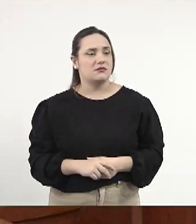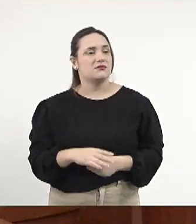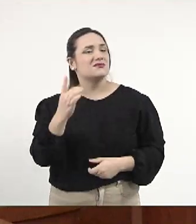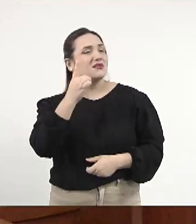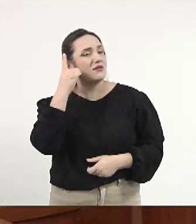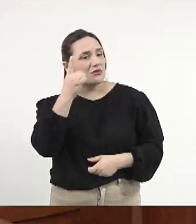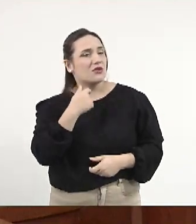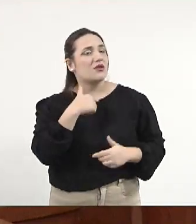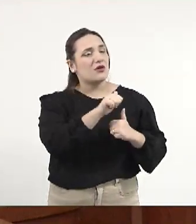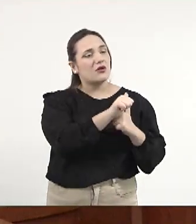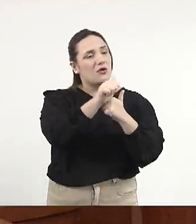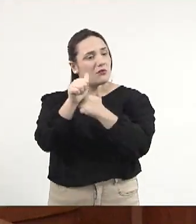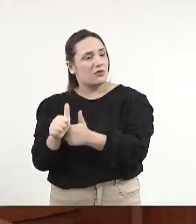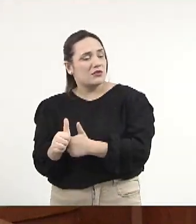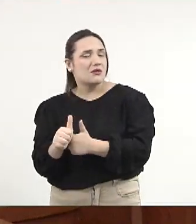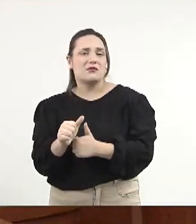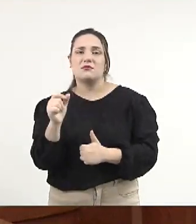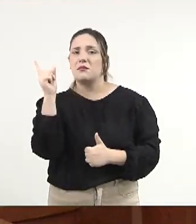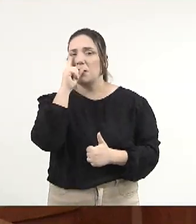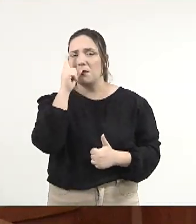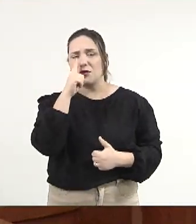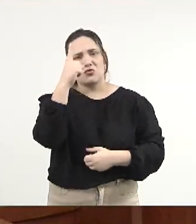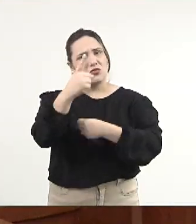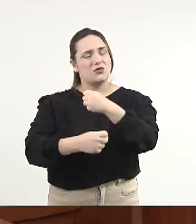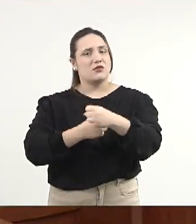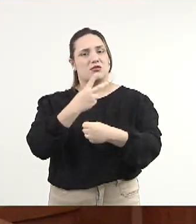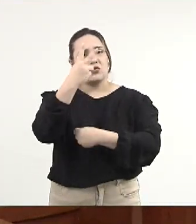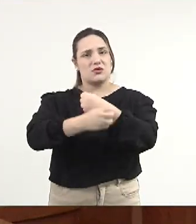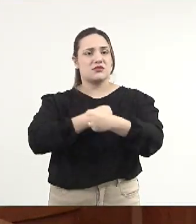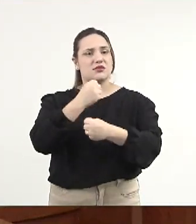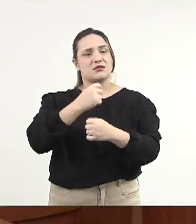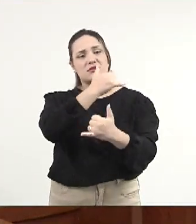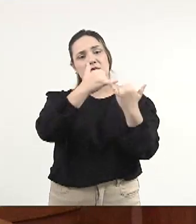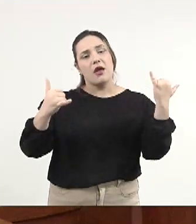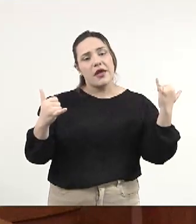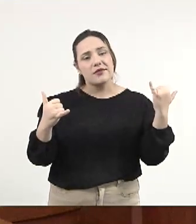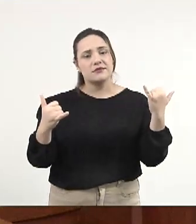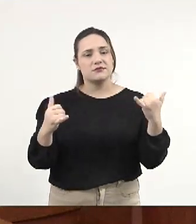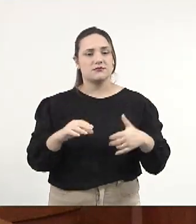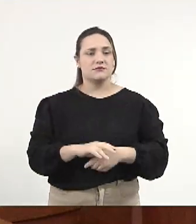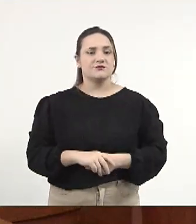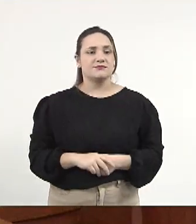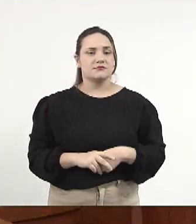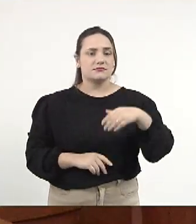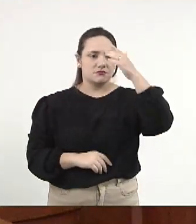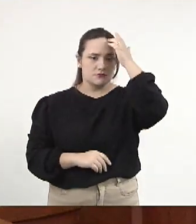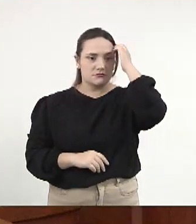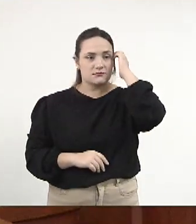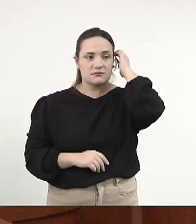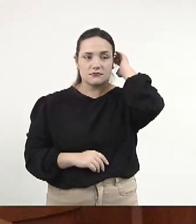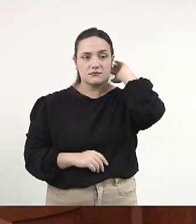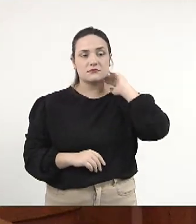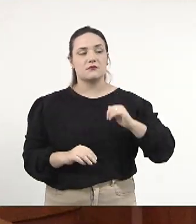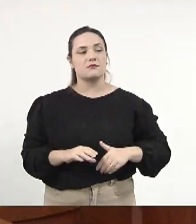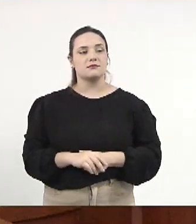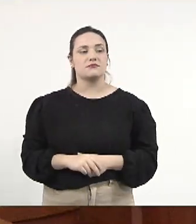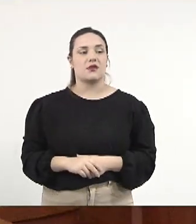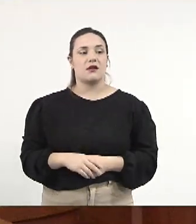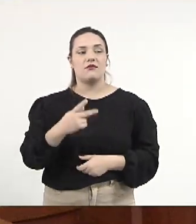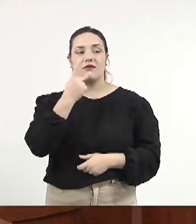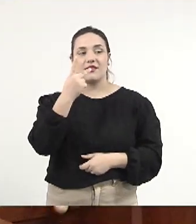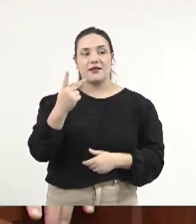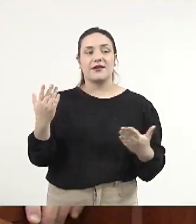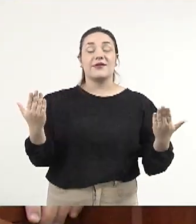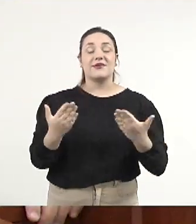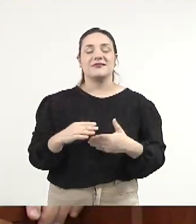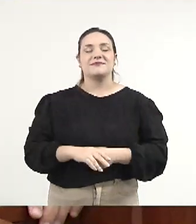deputado, eu acompanho essas mães há 2 anos e meio. 2 anos e meio. Sabe, dizer que